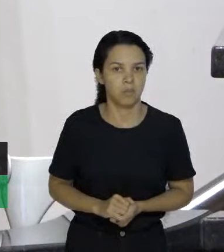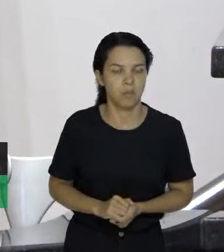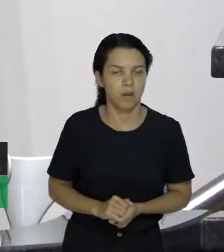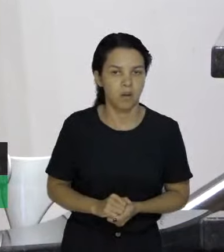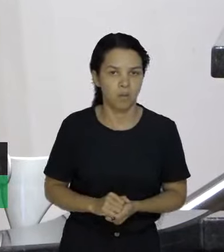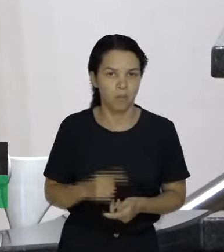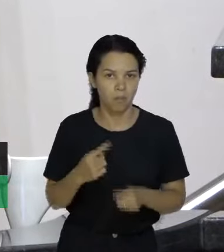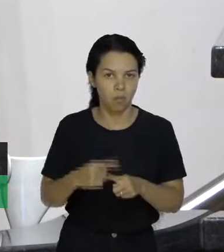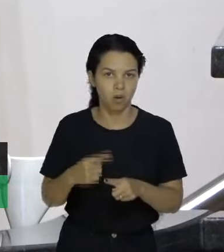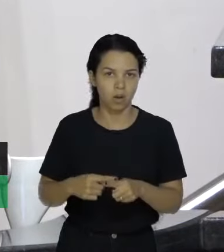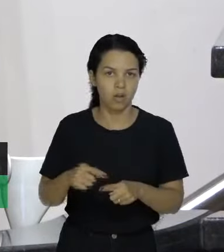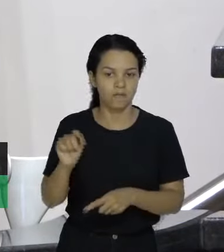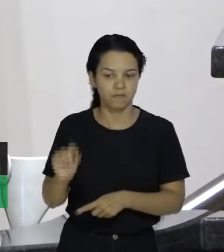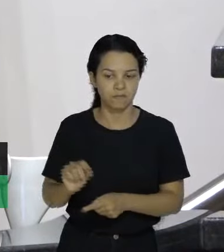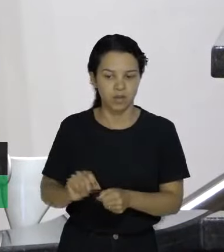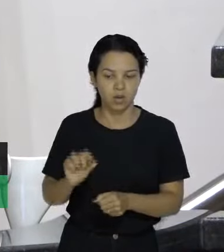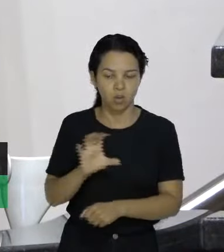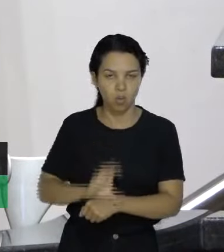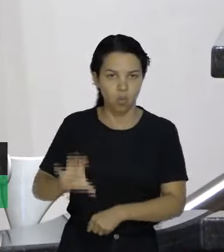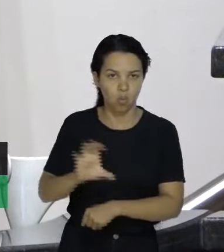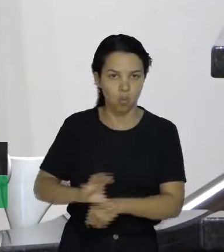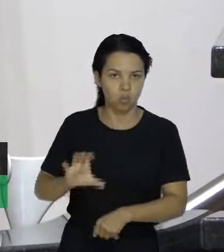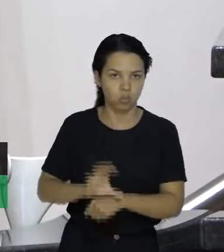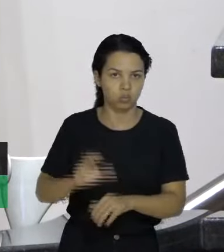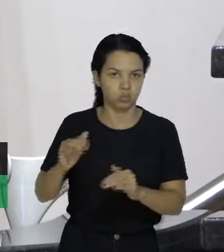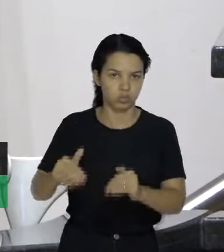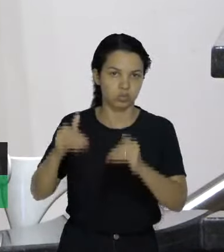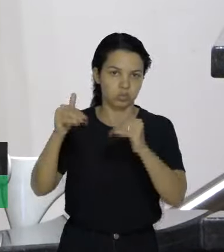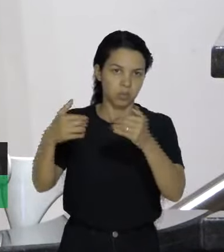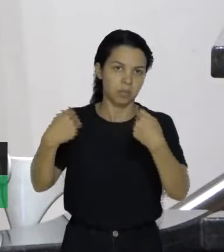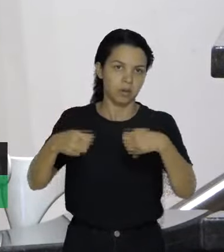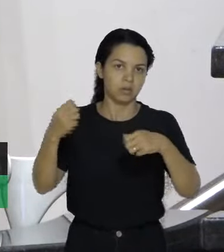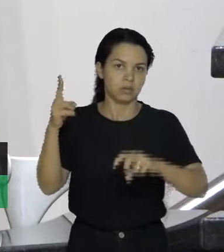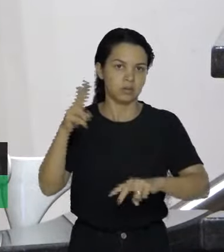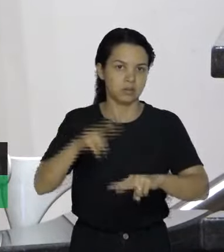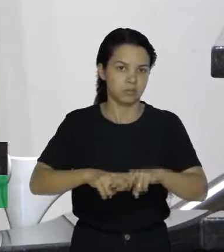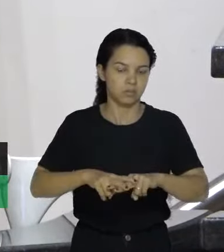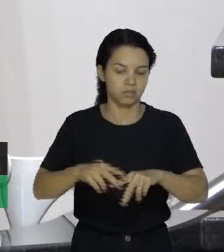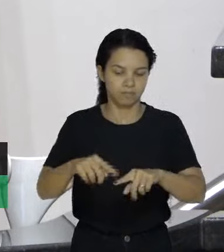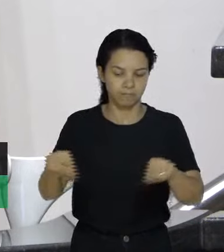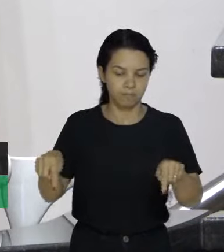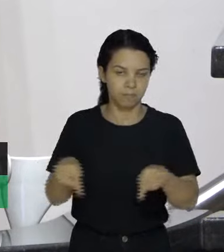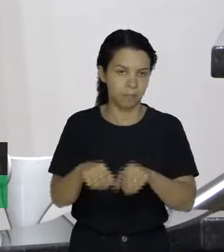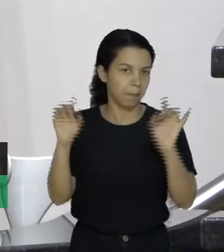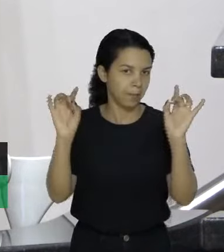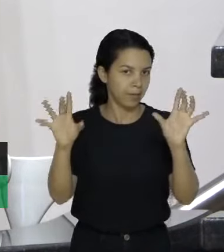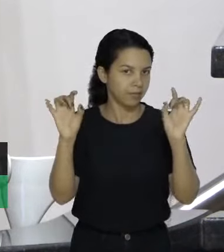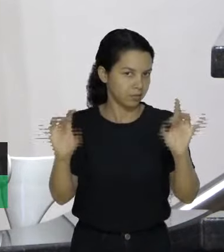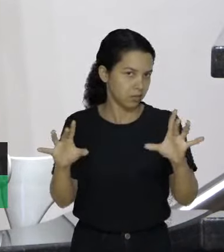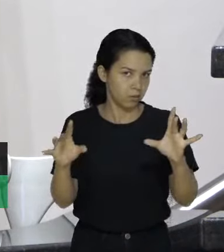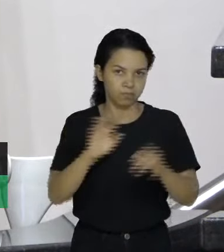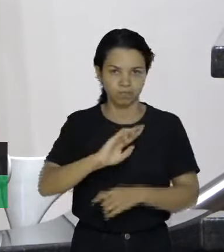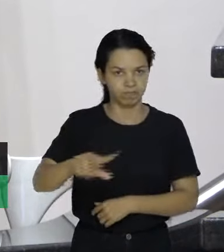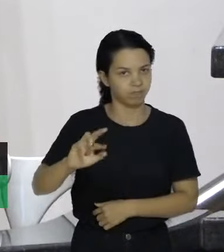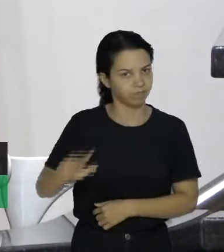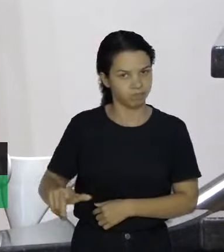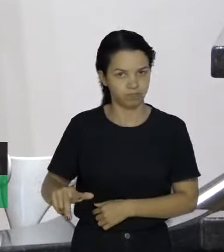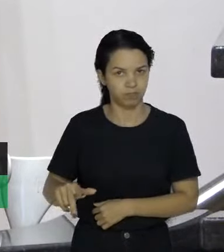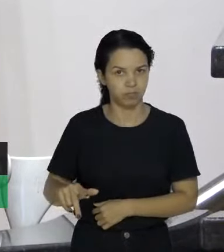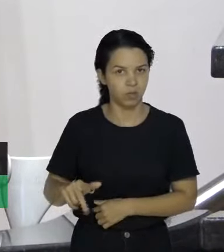galgar um curso superior ter direito a uma cela especial em todas as